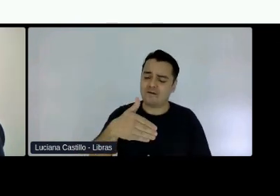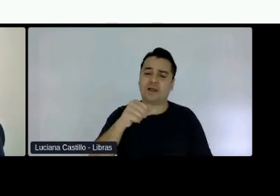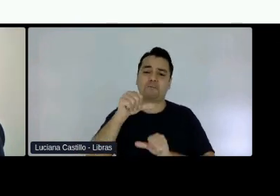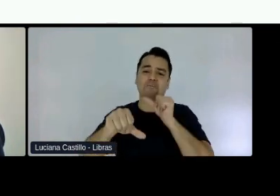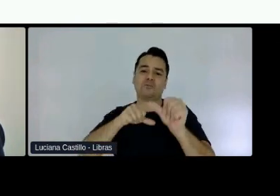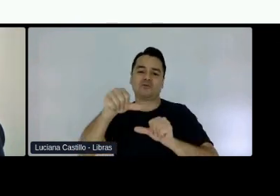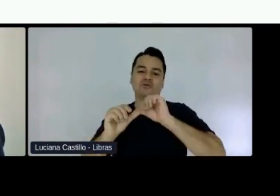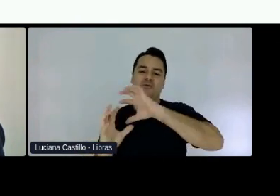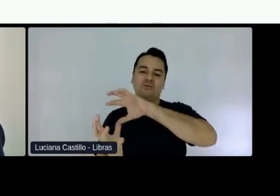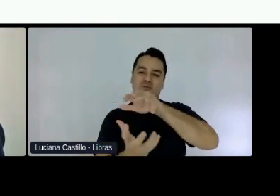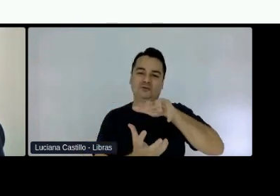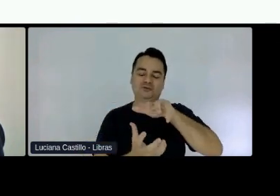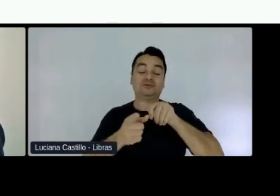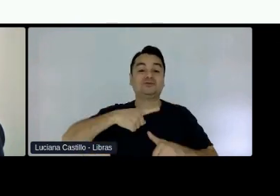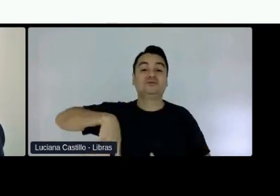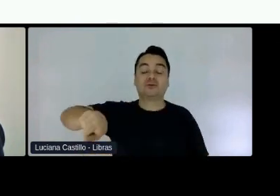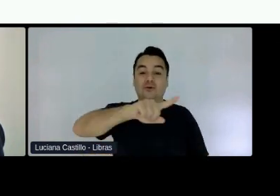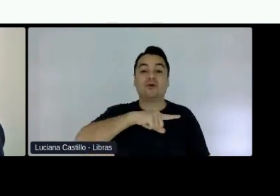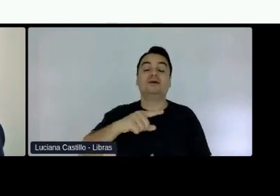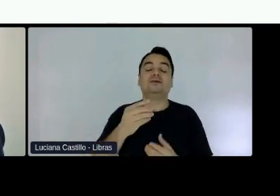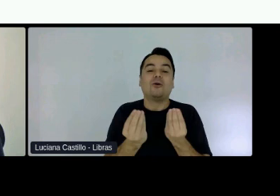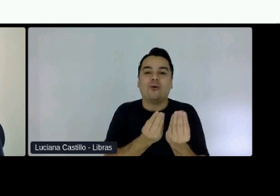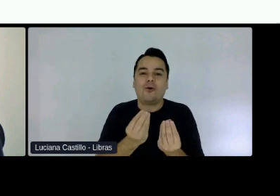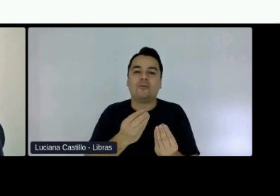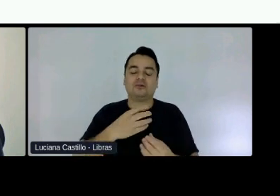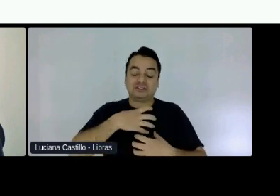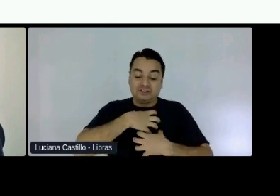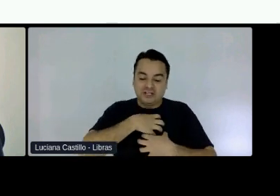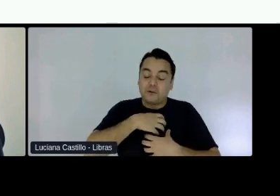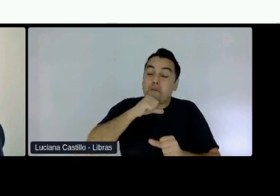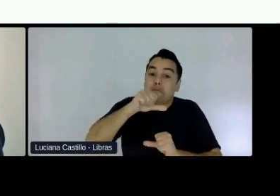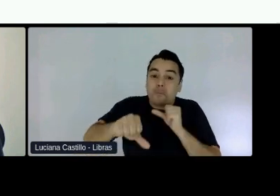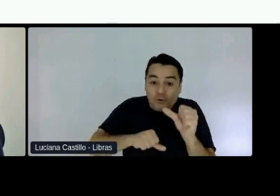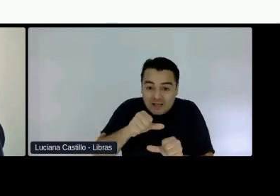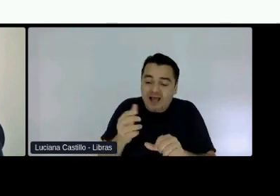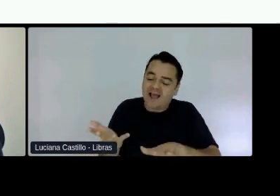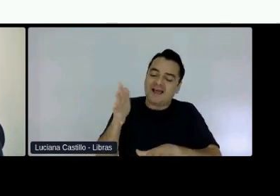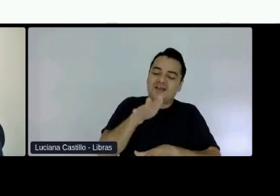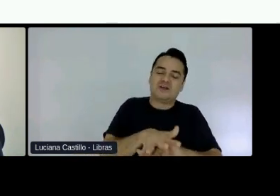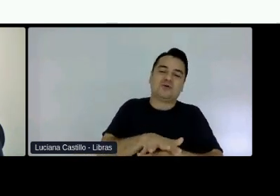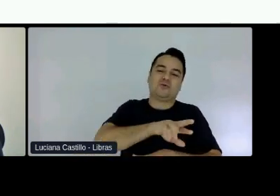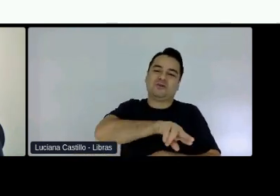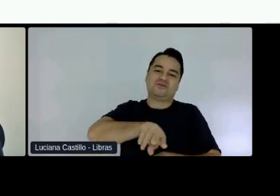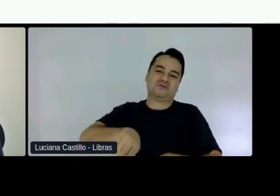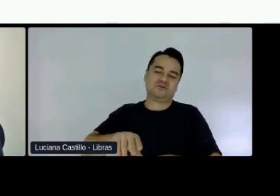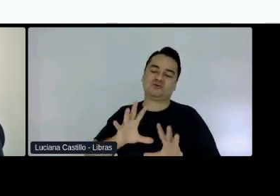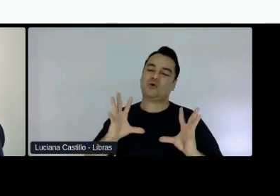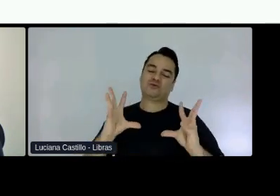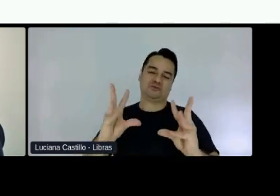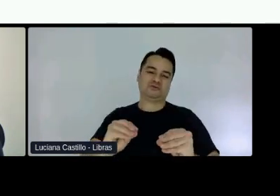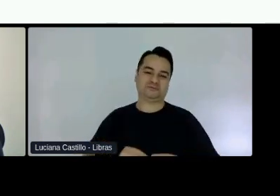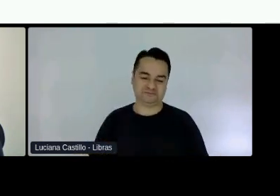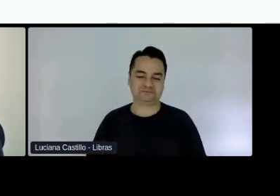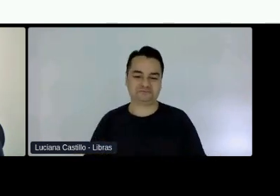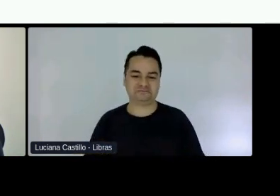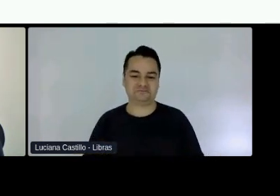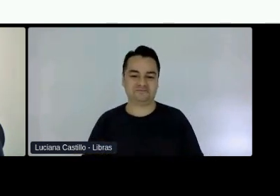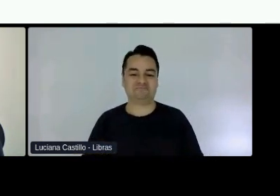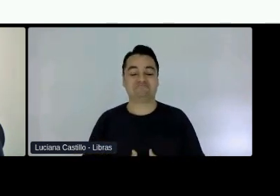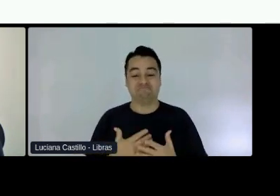gente, mudando a maneira da gente fazer as coisas, a gente inclui todo mundo. É isso aí.